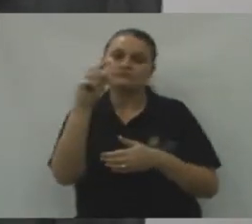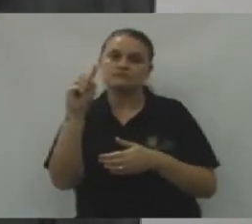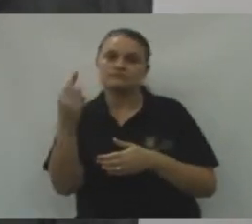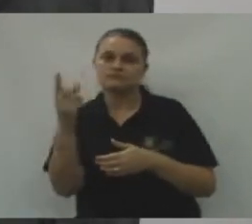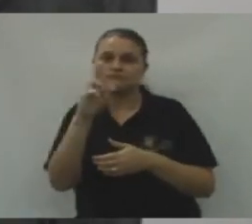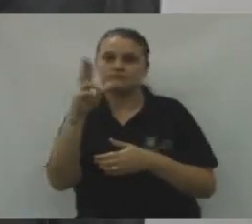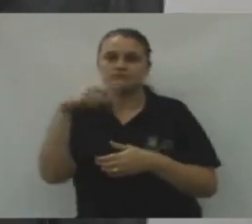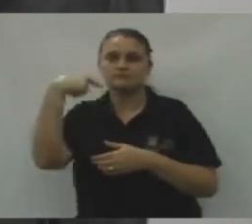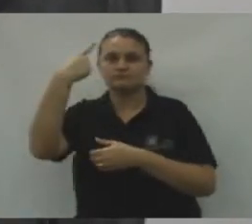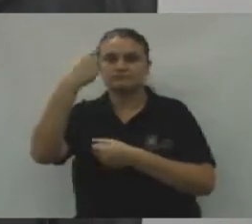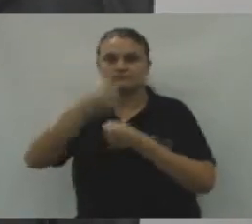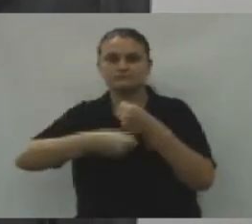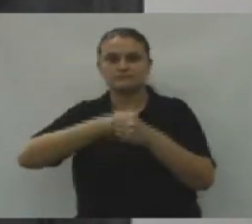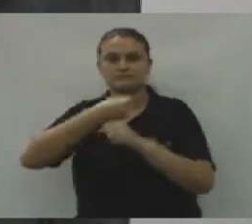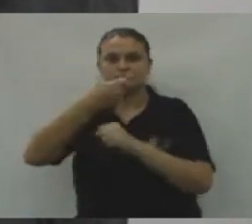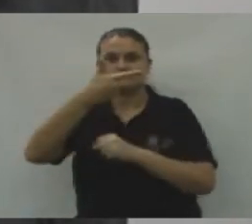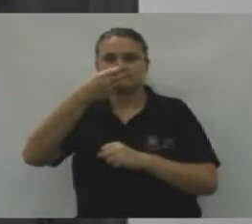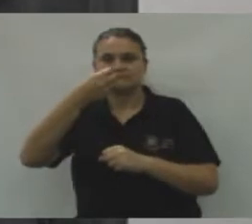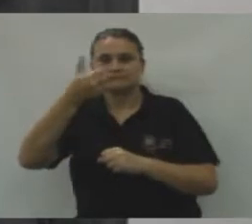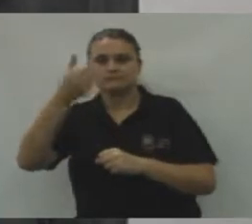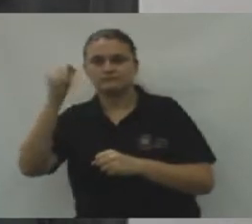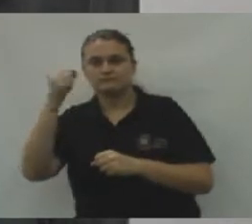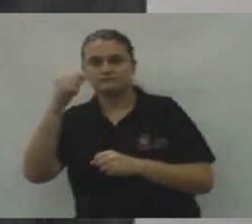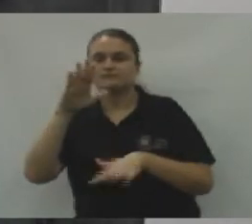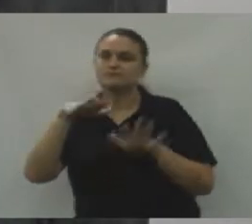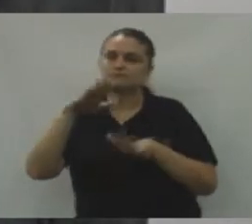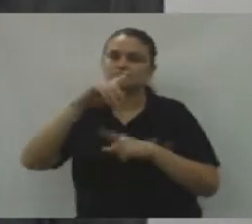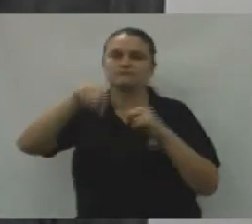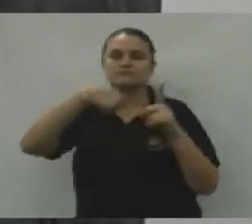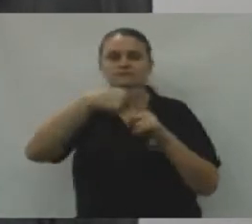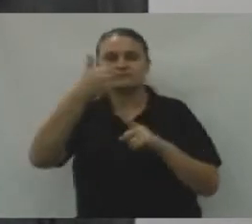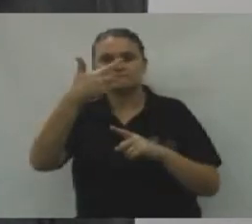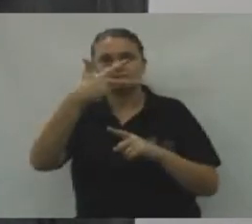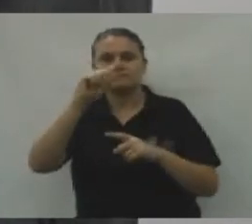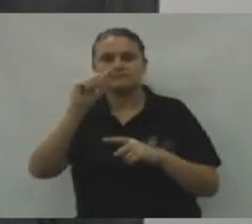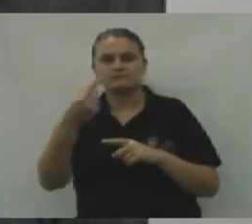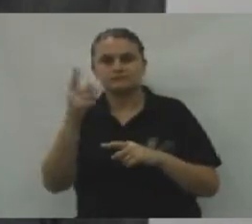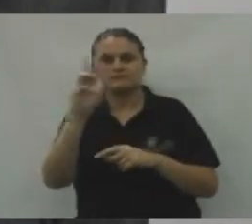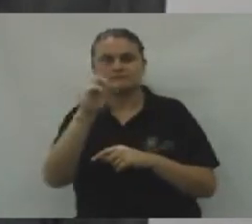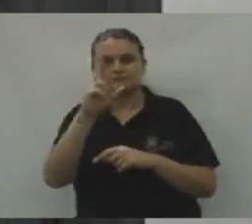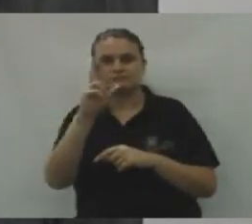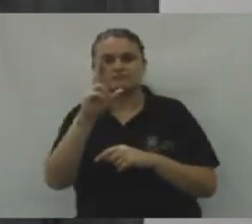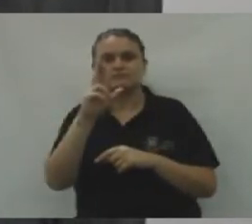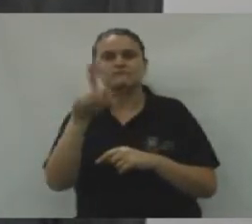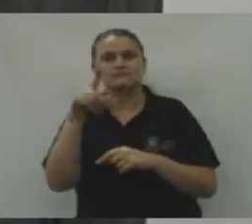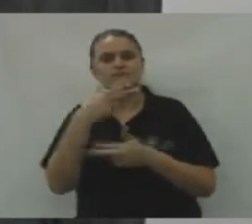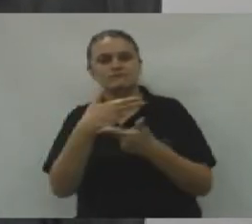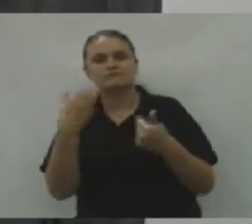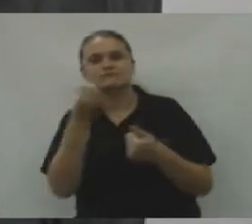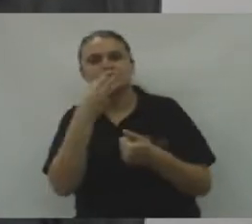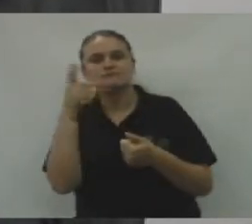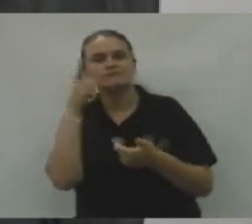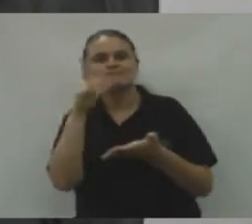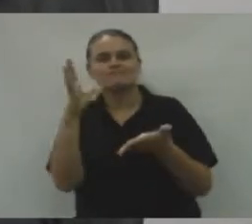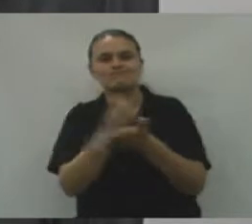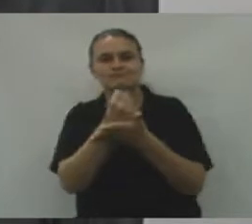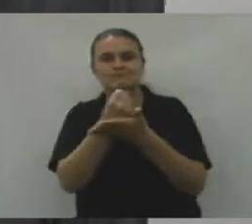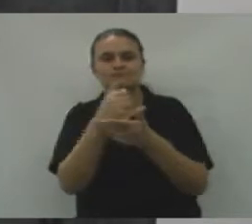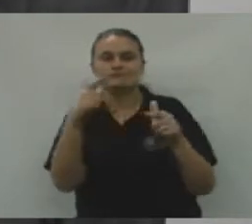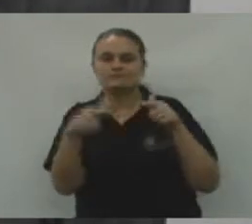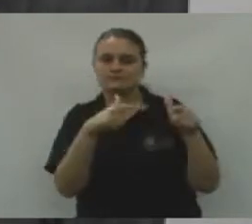ano 2018, mais uma verba de 13 mil, se não me engano, através do IOF. Então, são coisas conquistadas por pessoas que